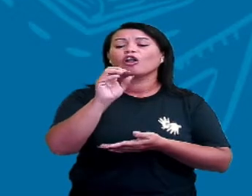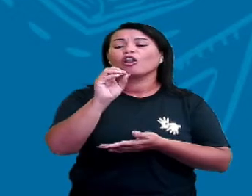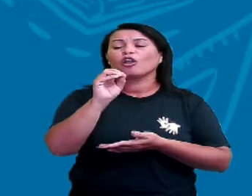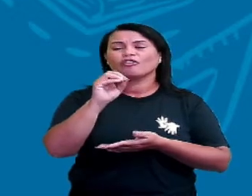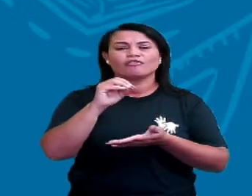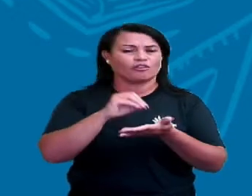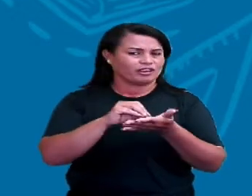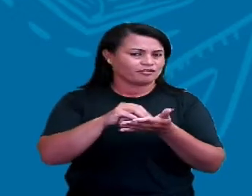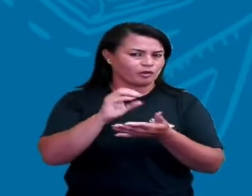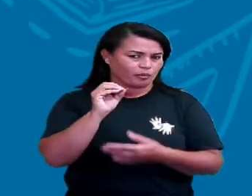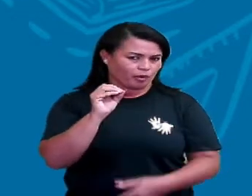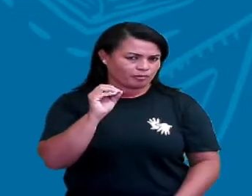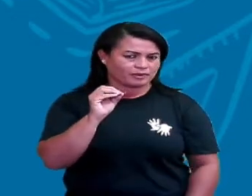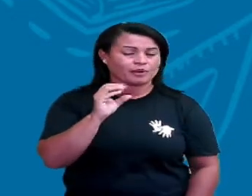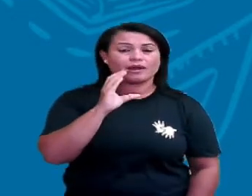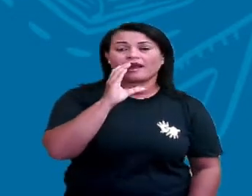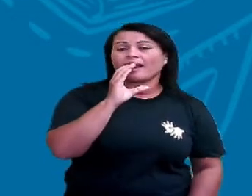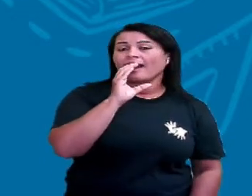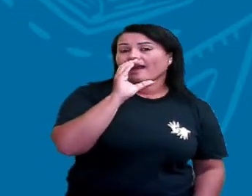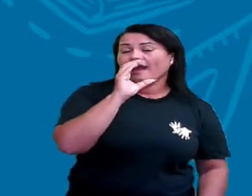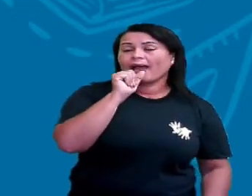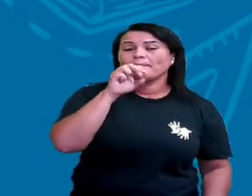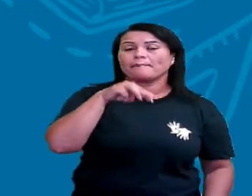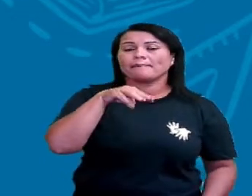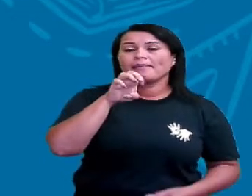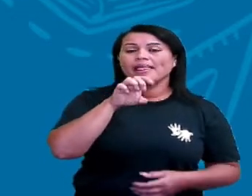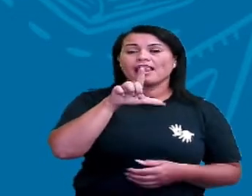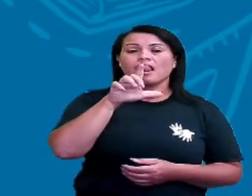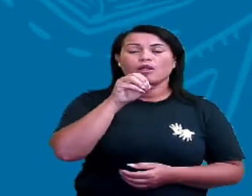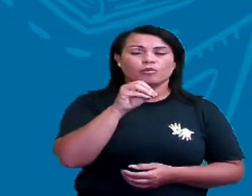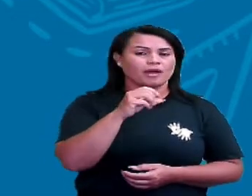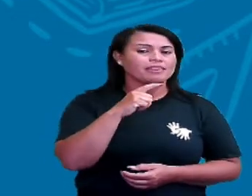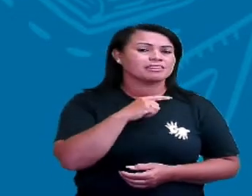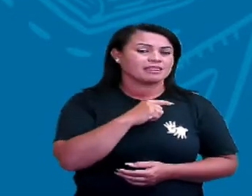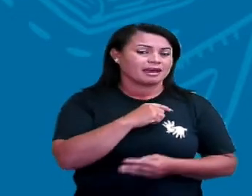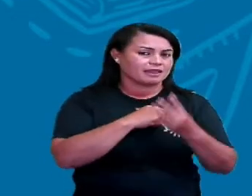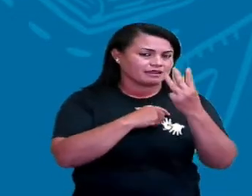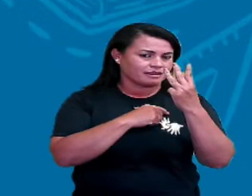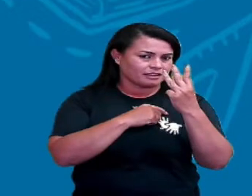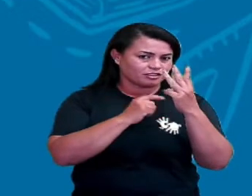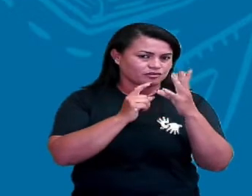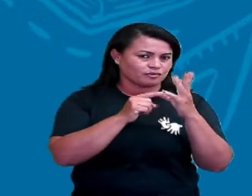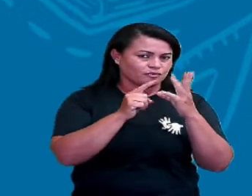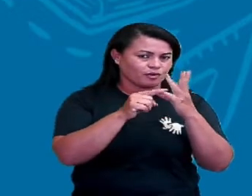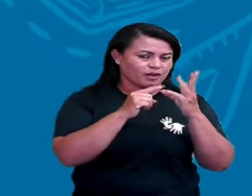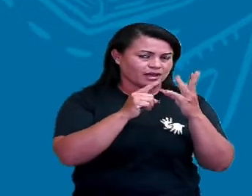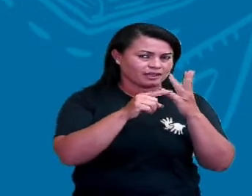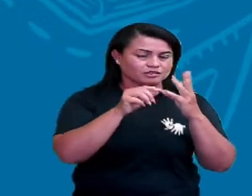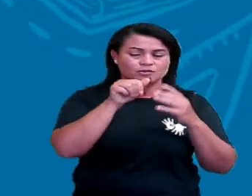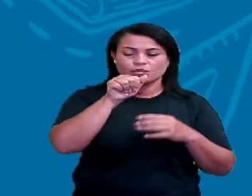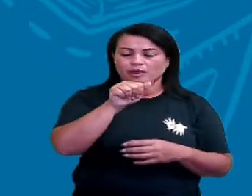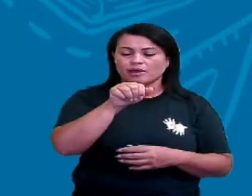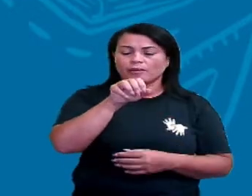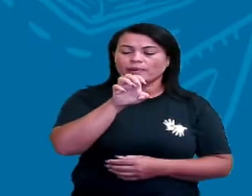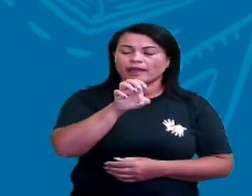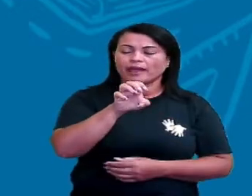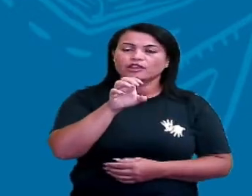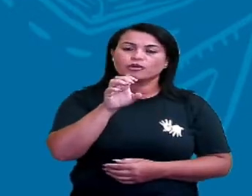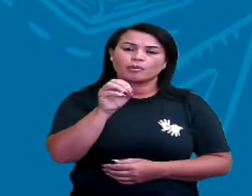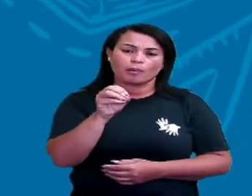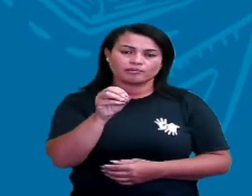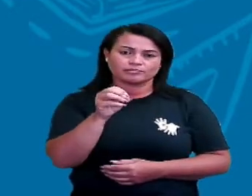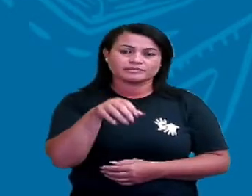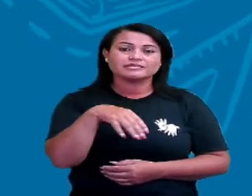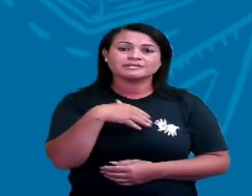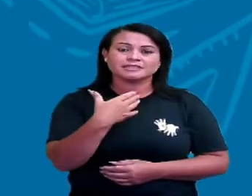Camelo. Aqui falta o O, né? Então, a palavra camelo tem 3 vogais. O A, o E e o O.